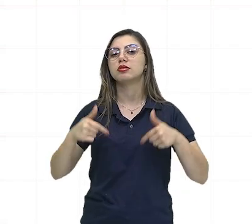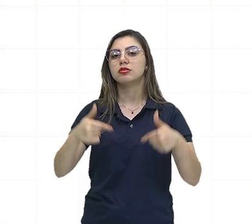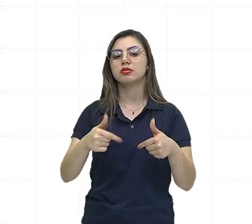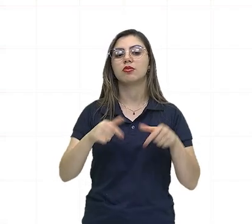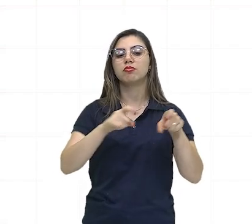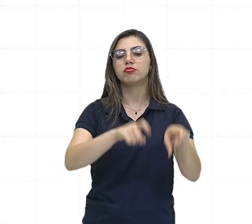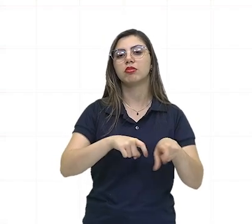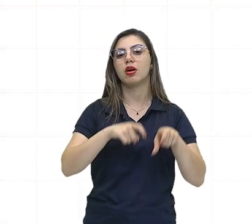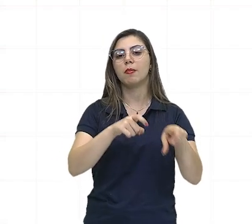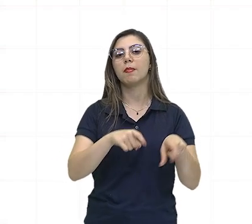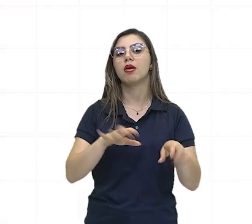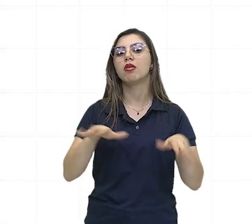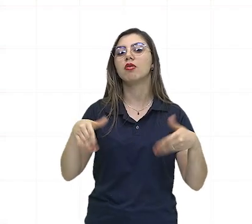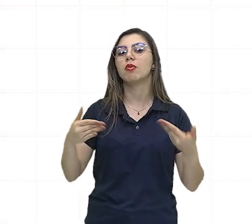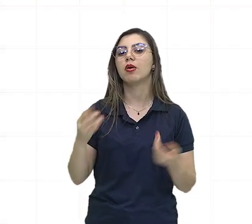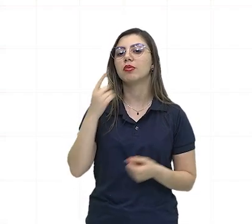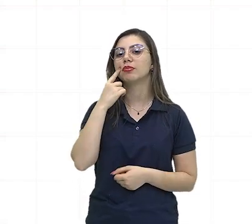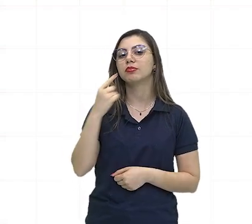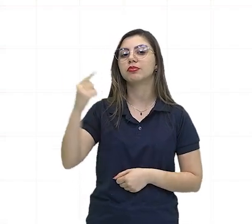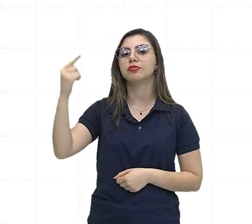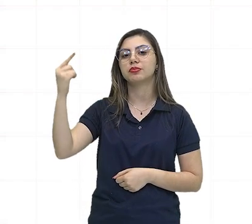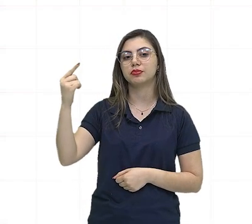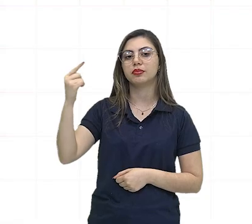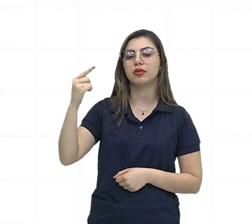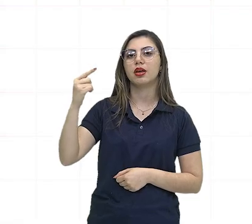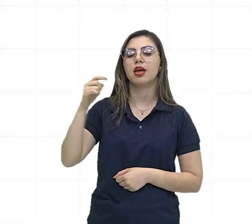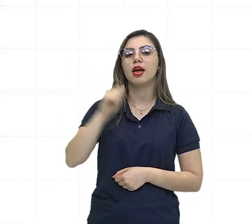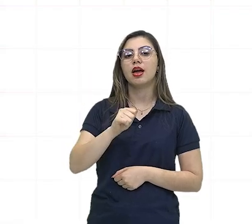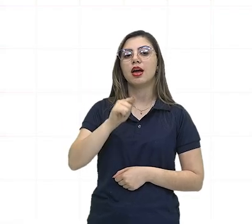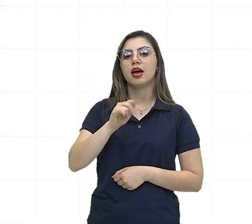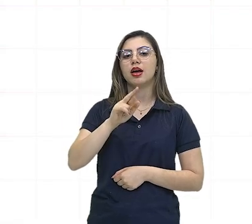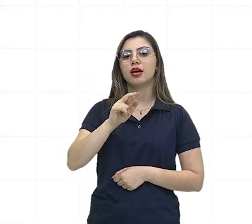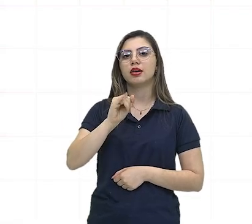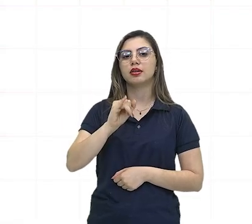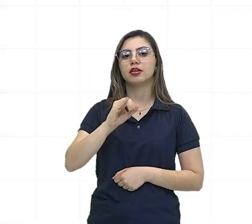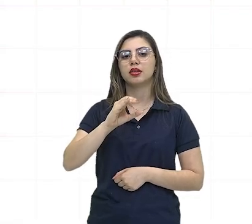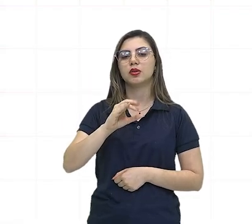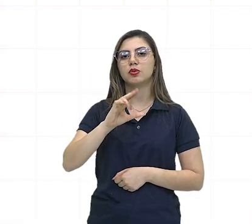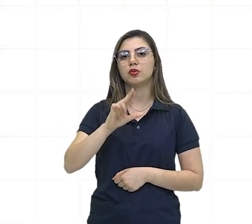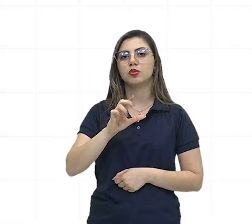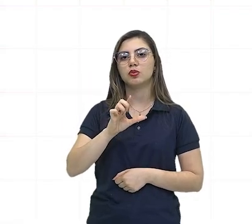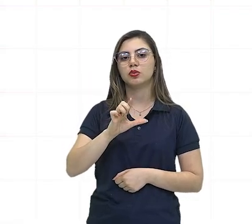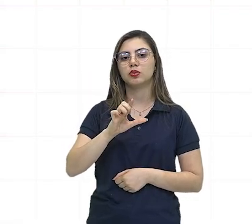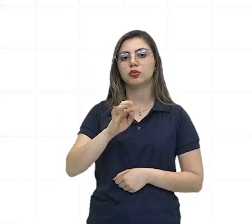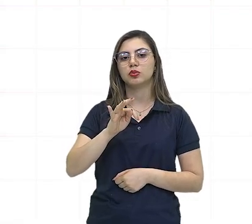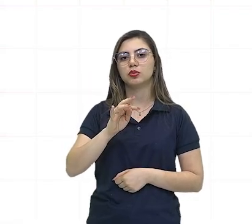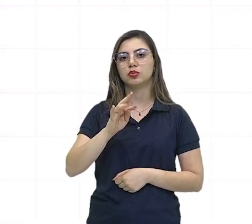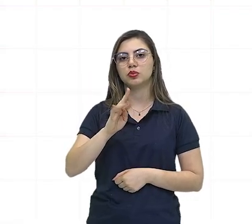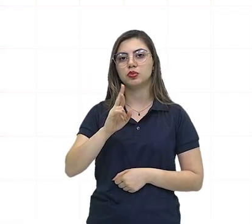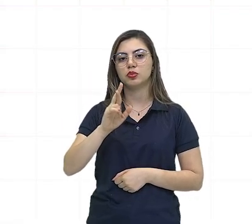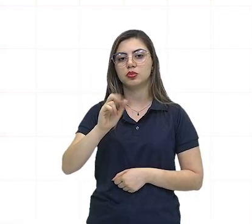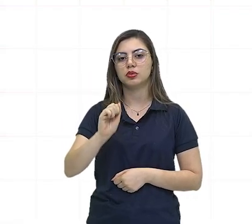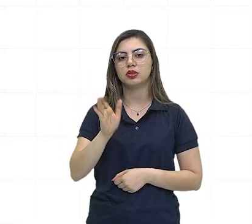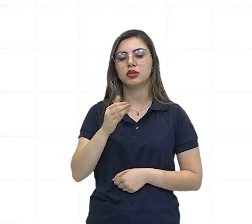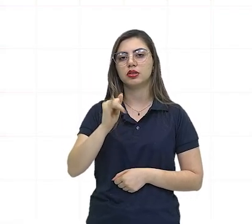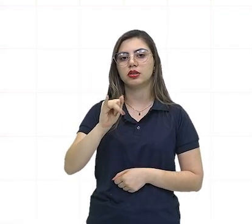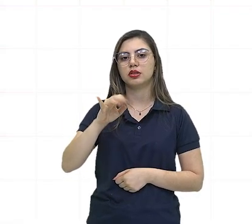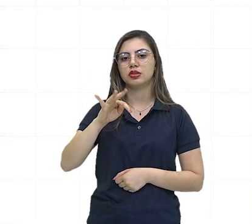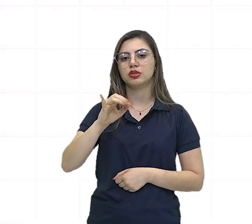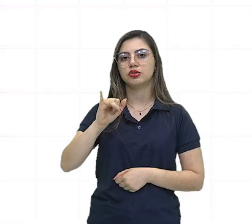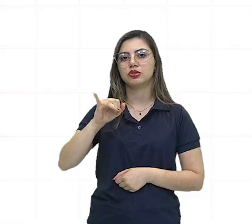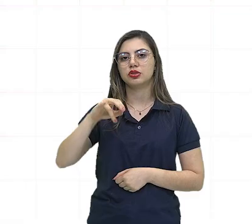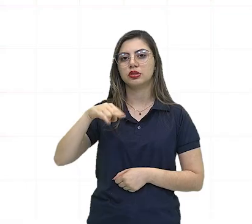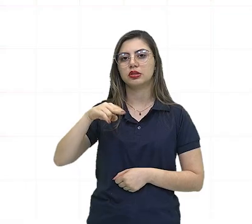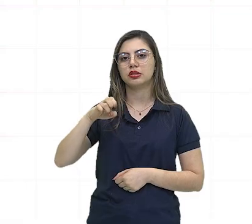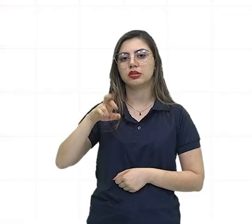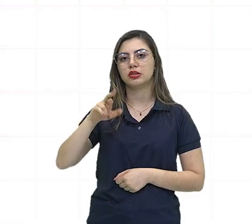nós iremos verificar é a agricultura itinerante. Né? É um exemplo de sistema